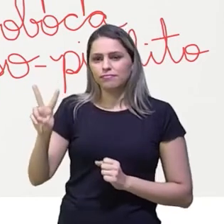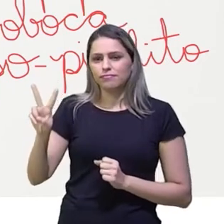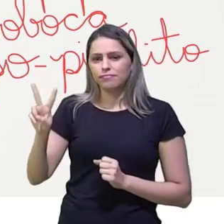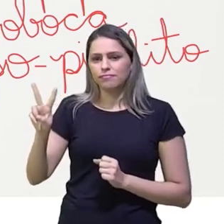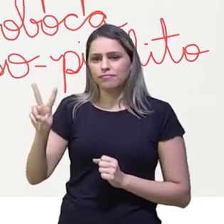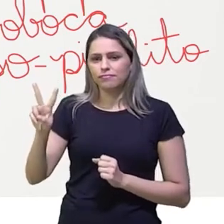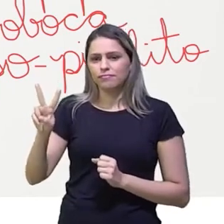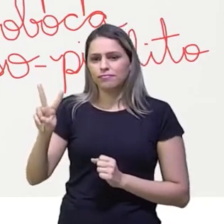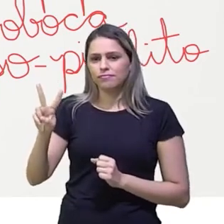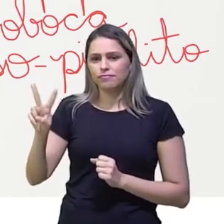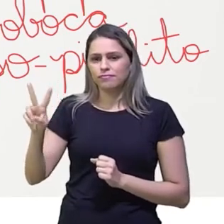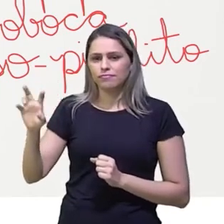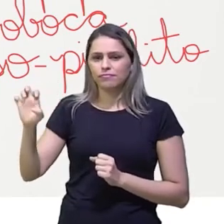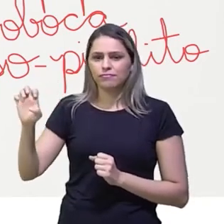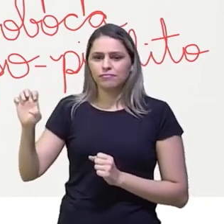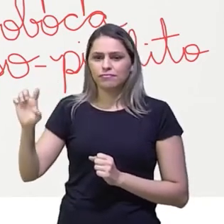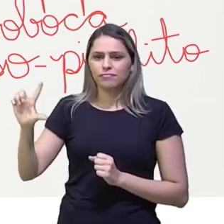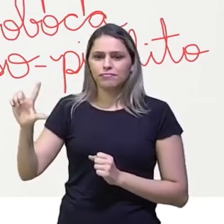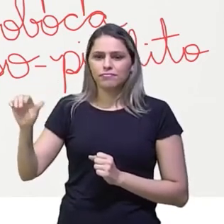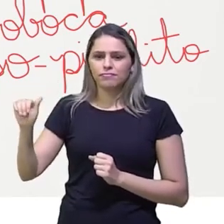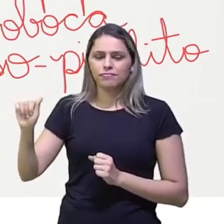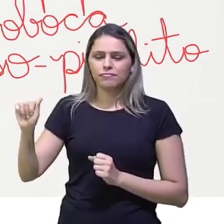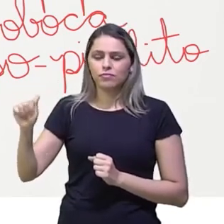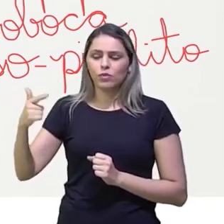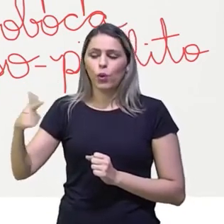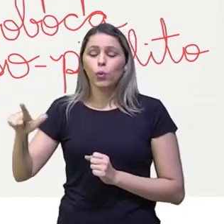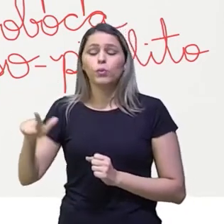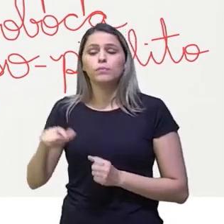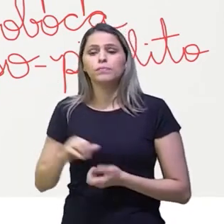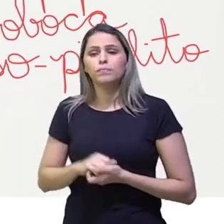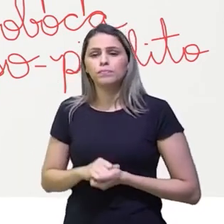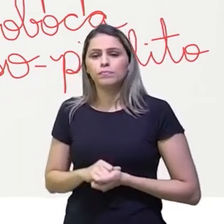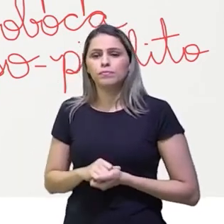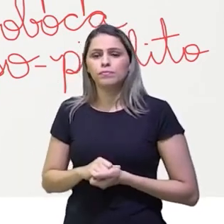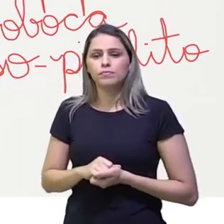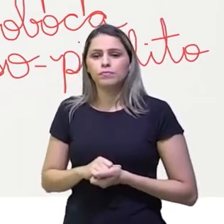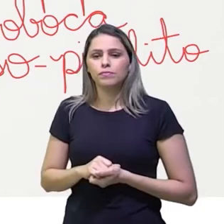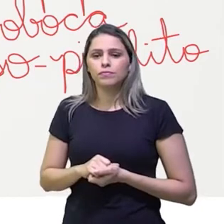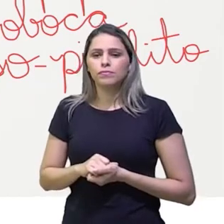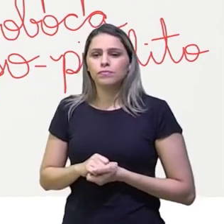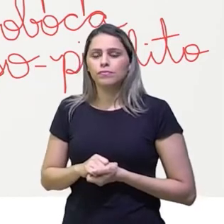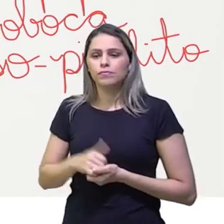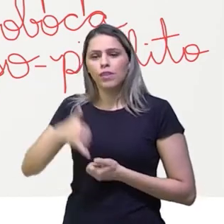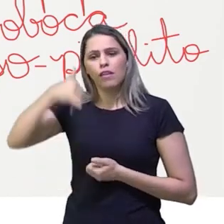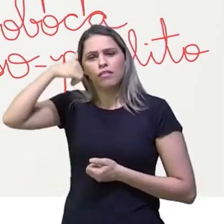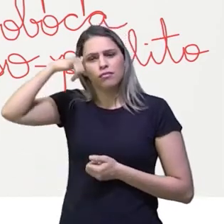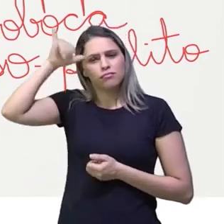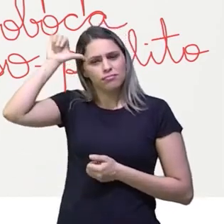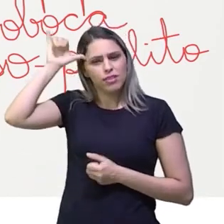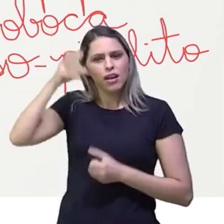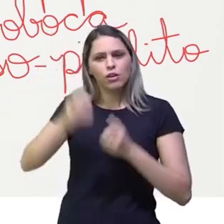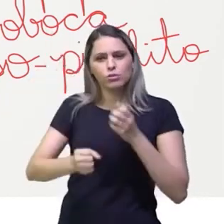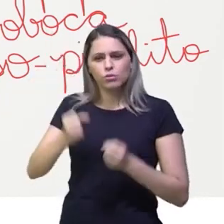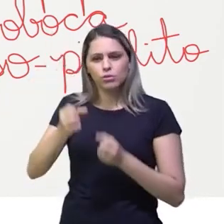tremidinha aí. V, vela. Próxima. Vaca.